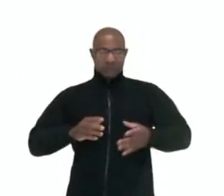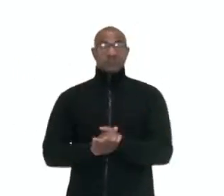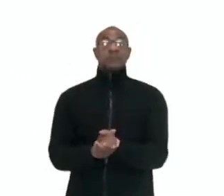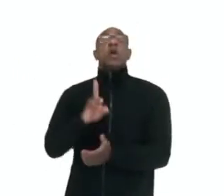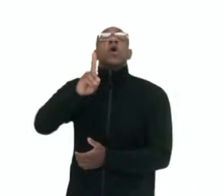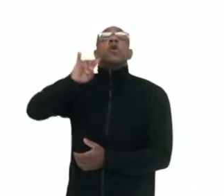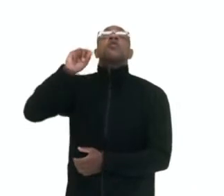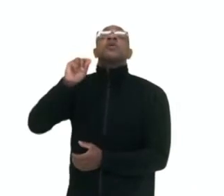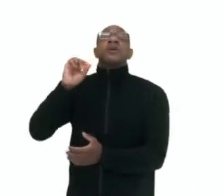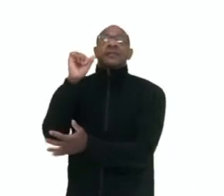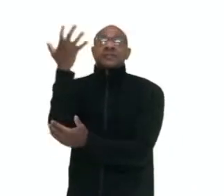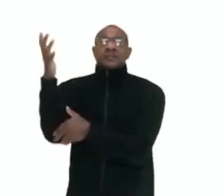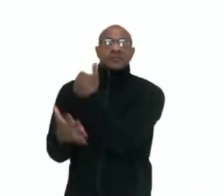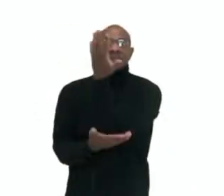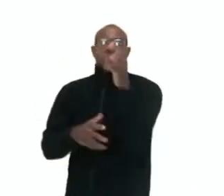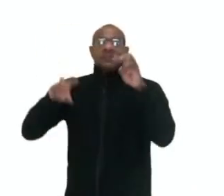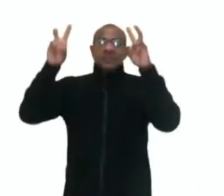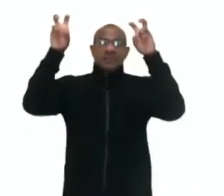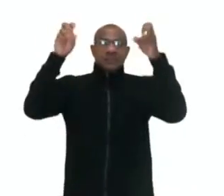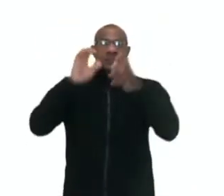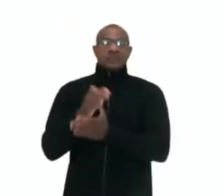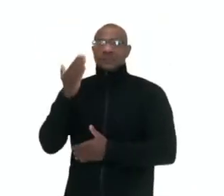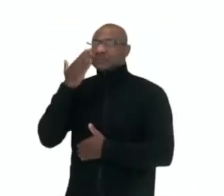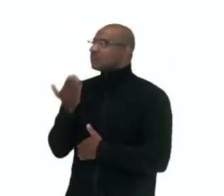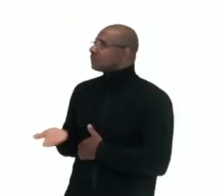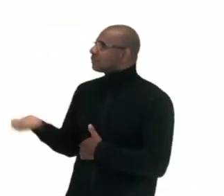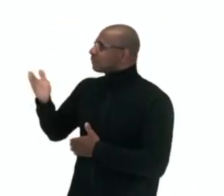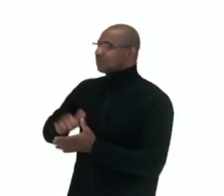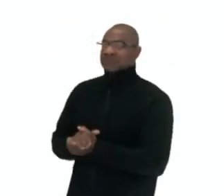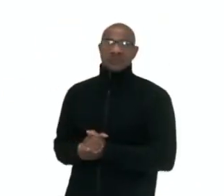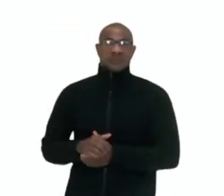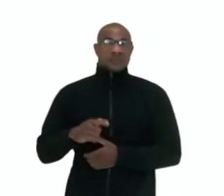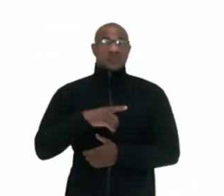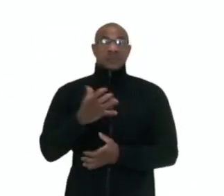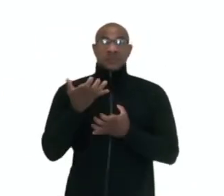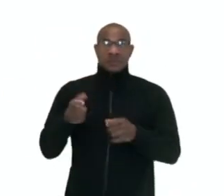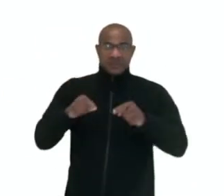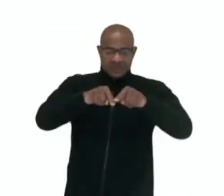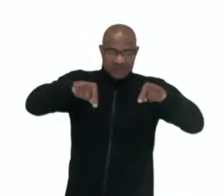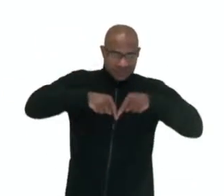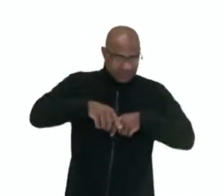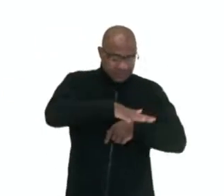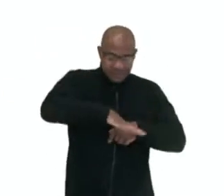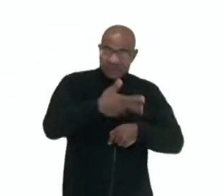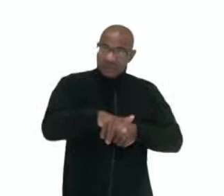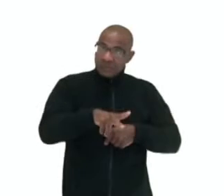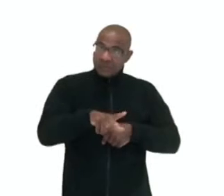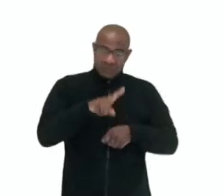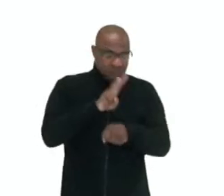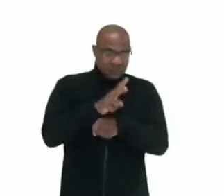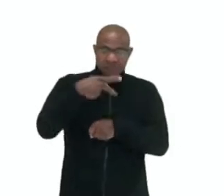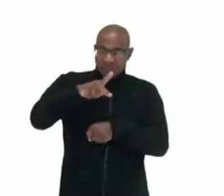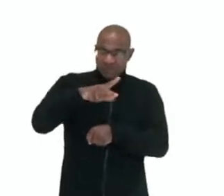Árvore. Quer lucrar com a reserva legal da sua propriedade e não sabe como? Notícia.